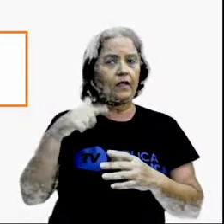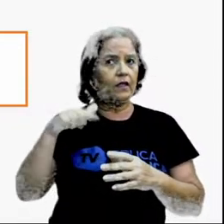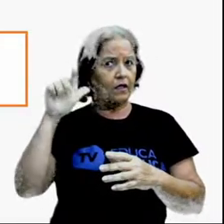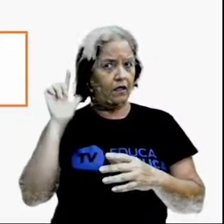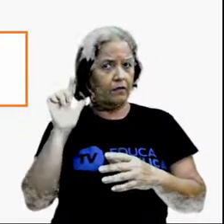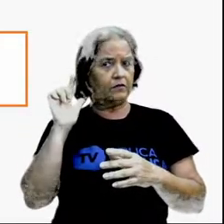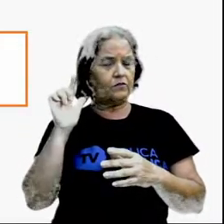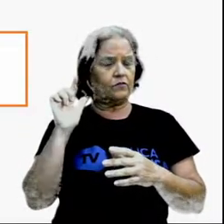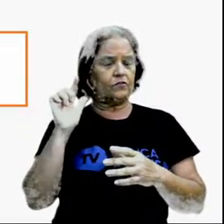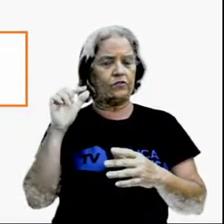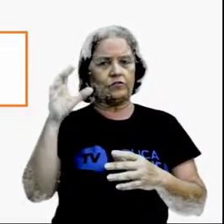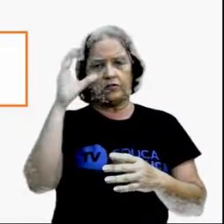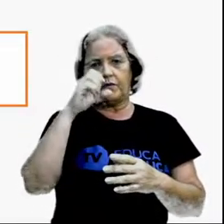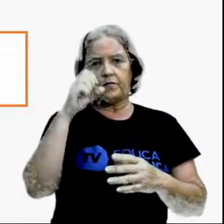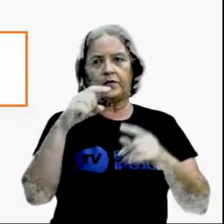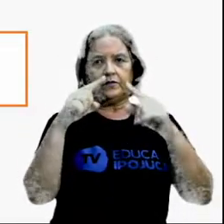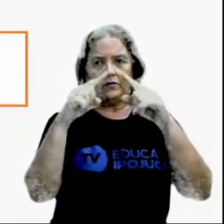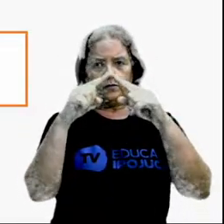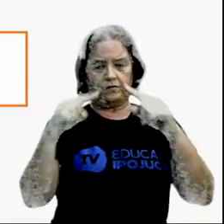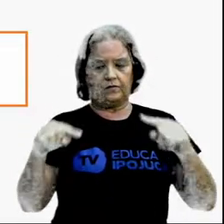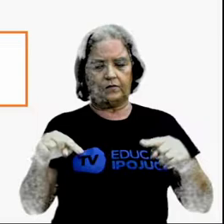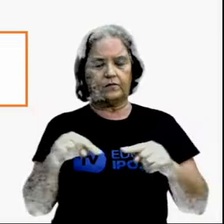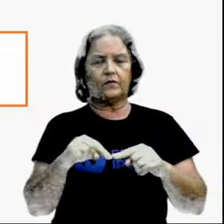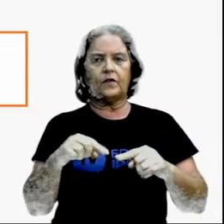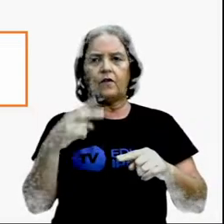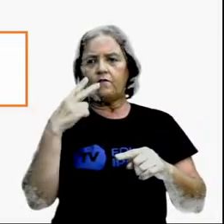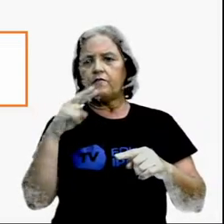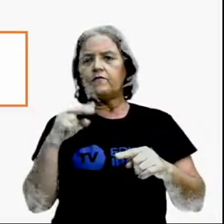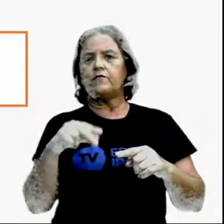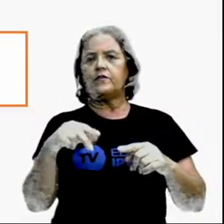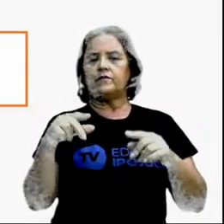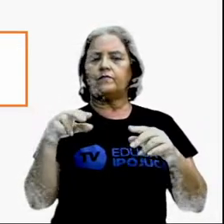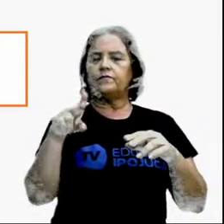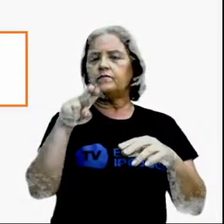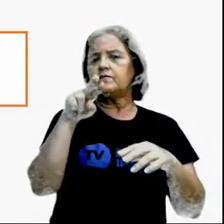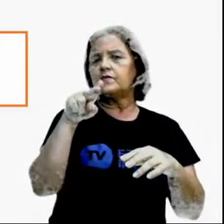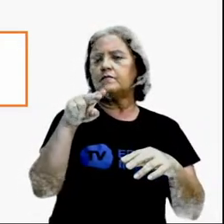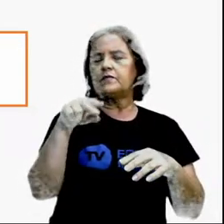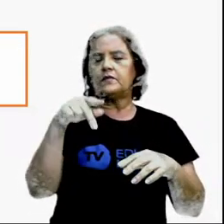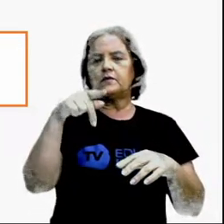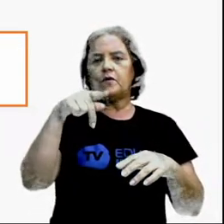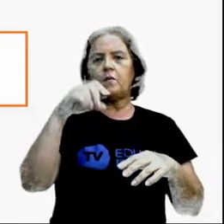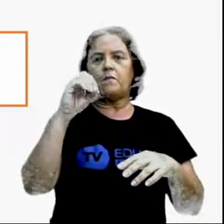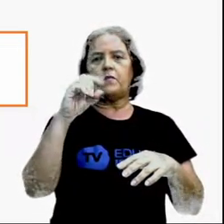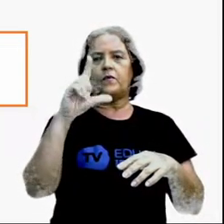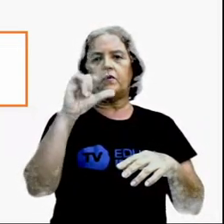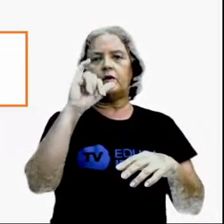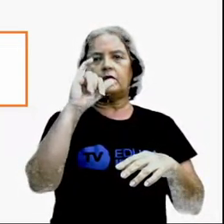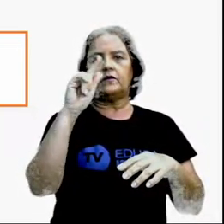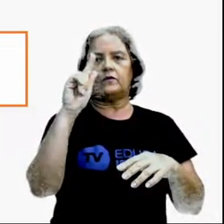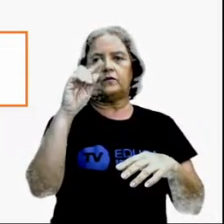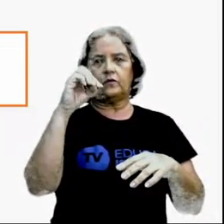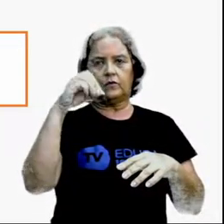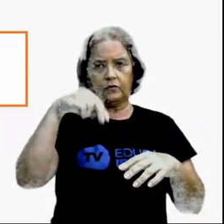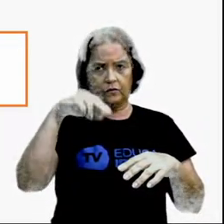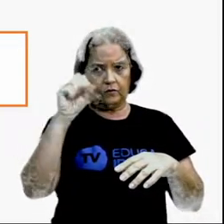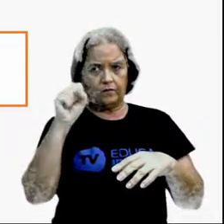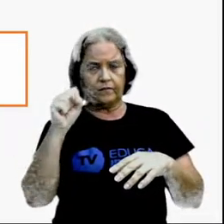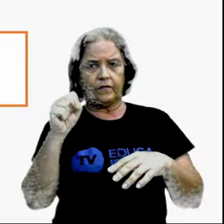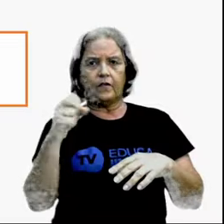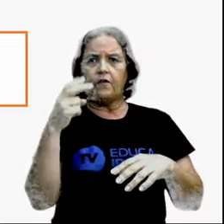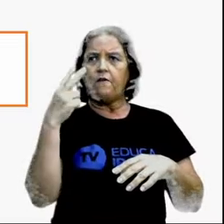sobre triângulos, vamos ver semelhanças de polígonos. Note que as figuras